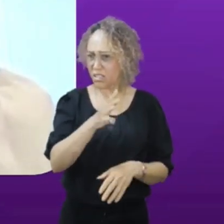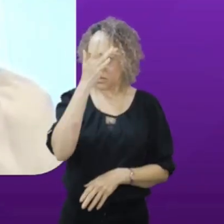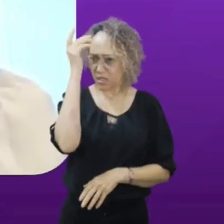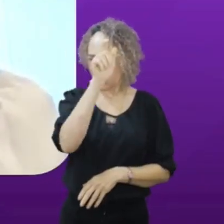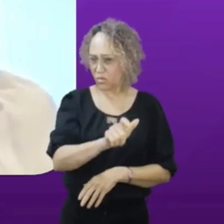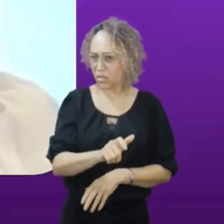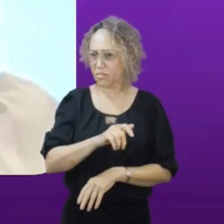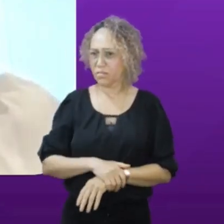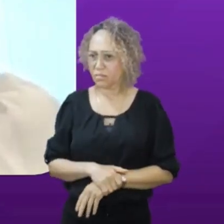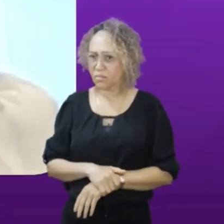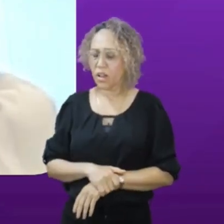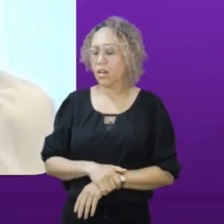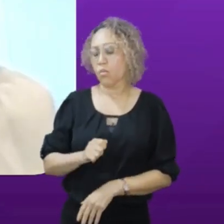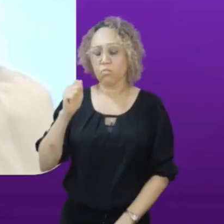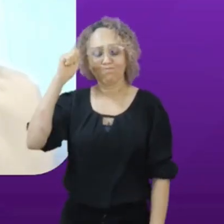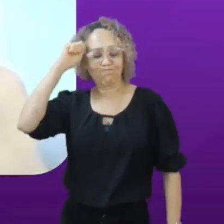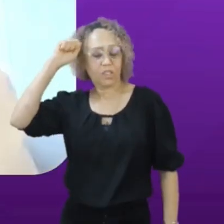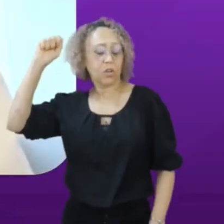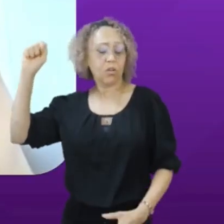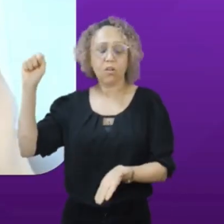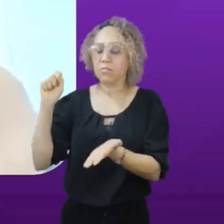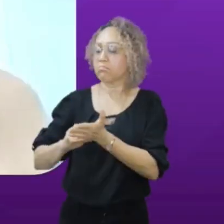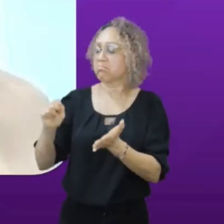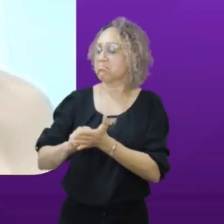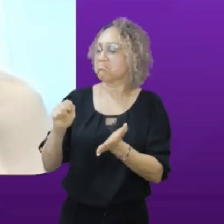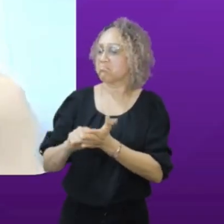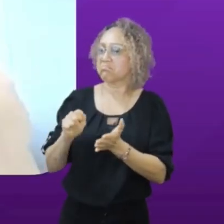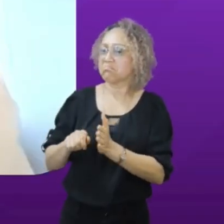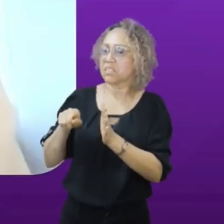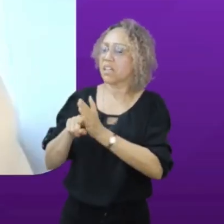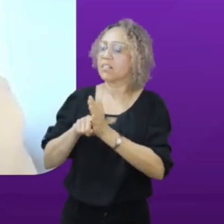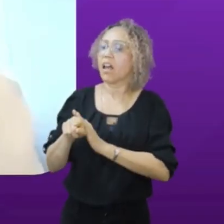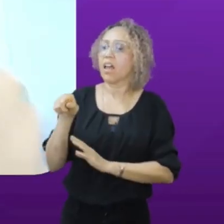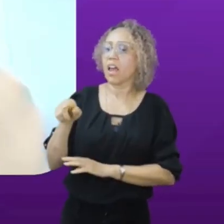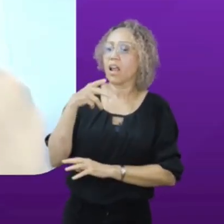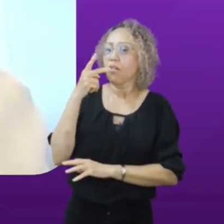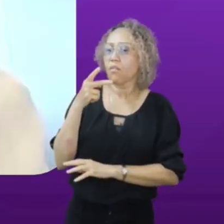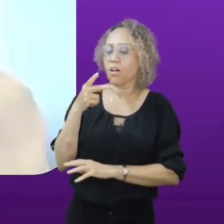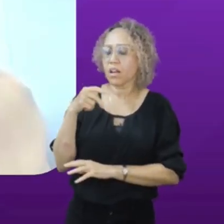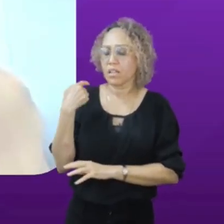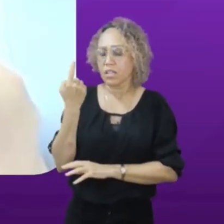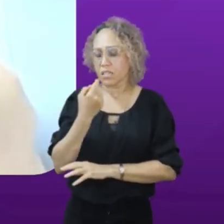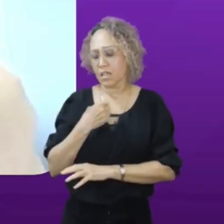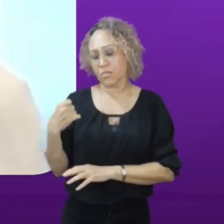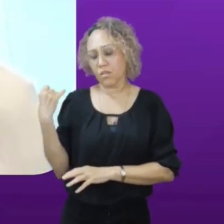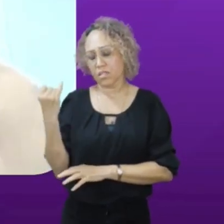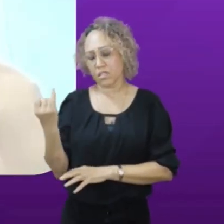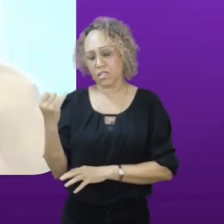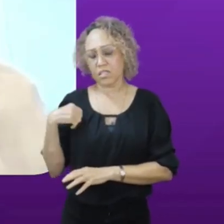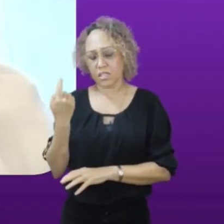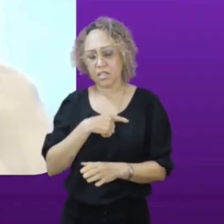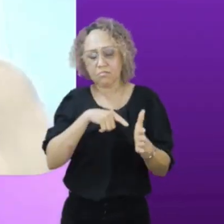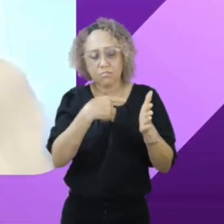grande autora, uma grande intelectual, ela fala da importância da gente pesquisar as mulheres em privação de liberdade, para que elas